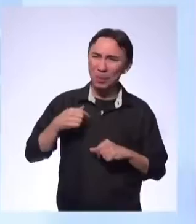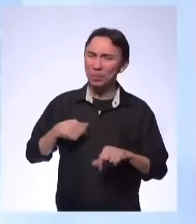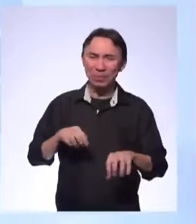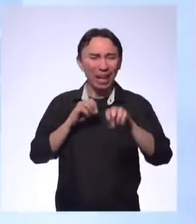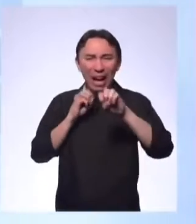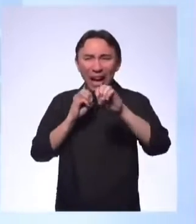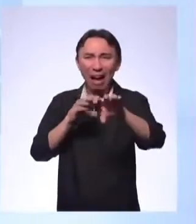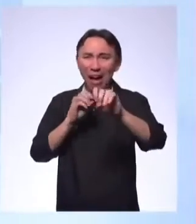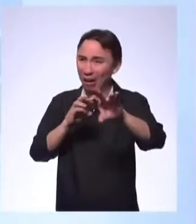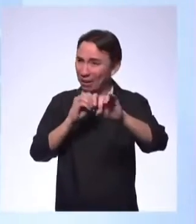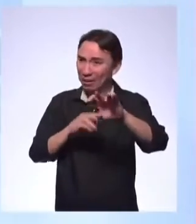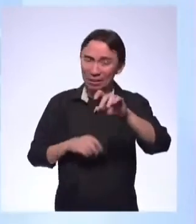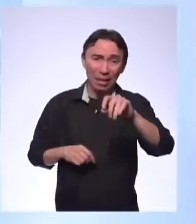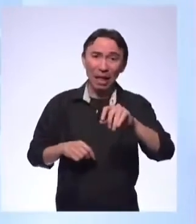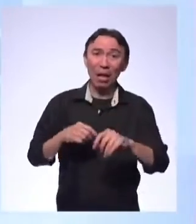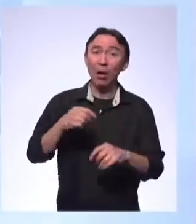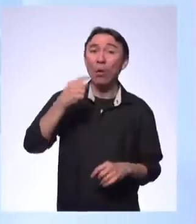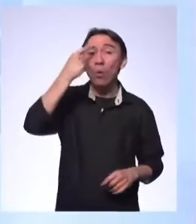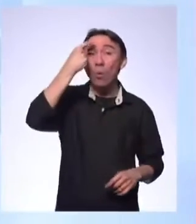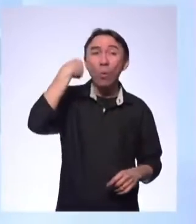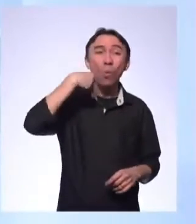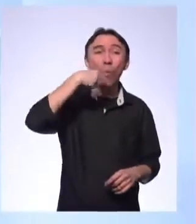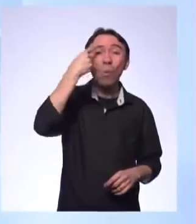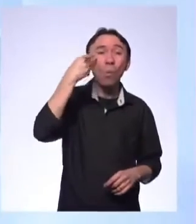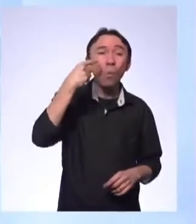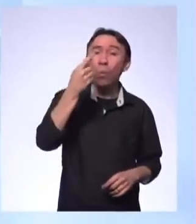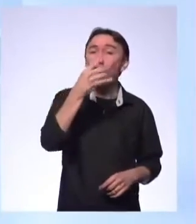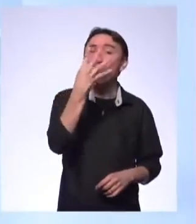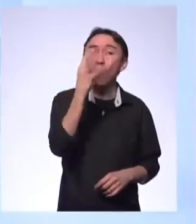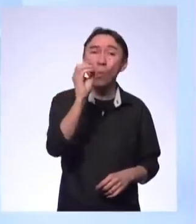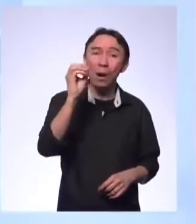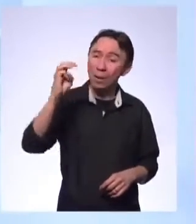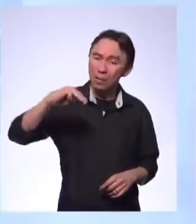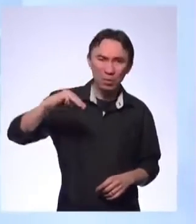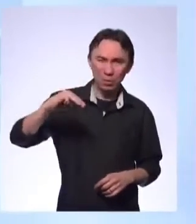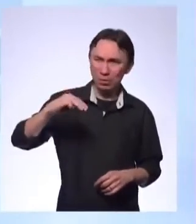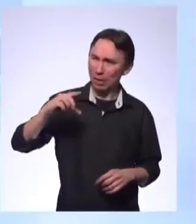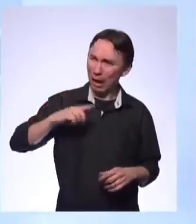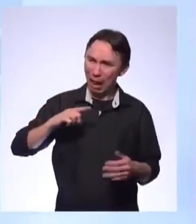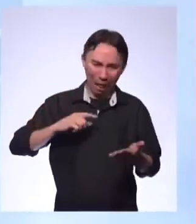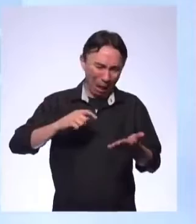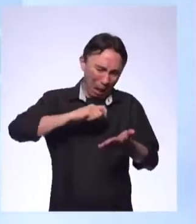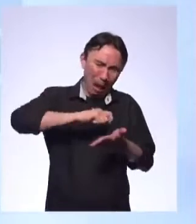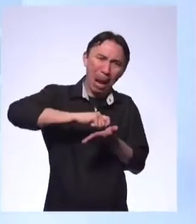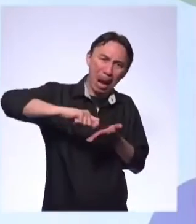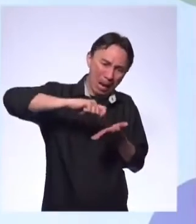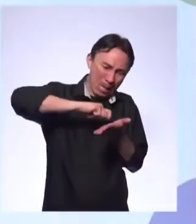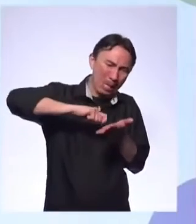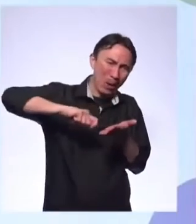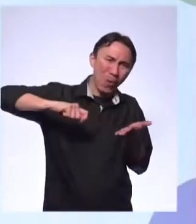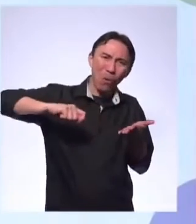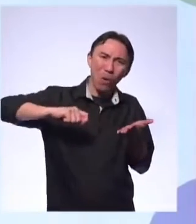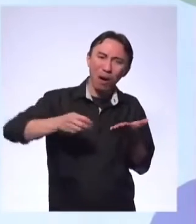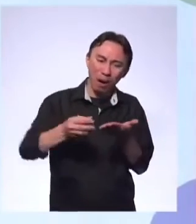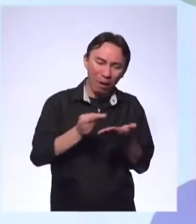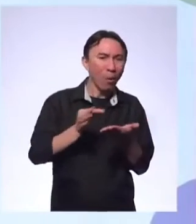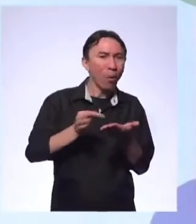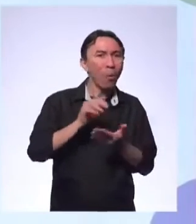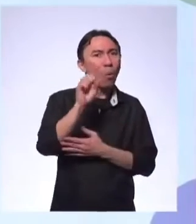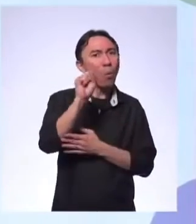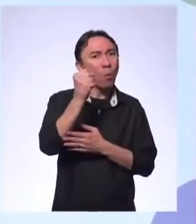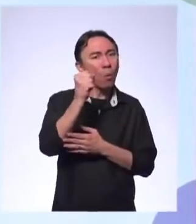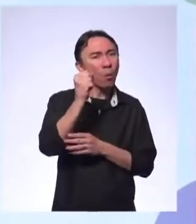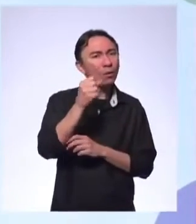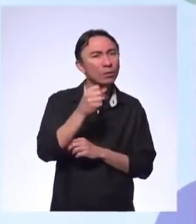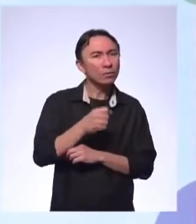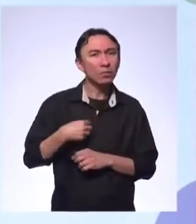40 minutos lá na tia de Setúbal jamais ia dar 8 páginas no caderno a atriz fala isso ela fala dinâmica de ensino